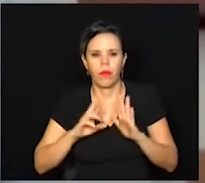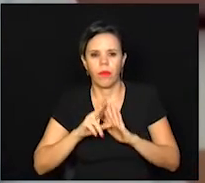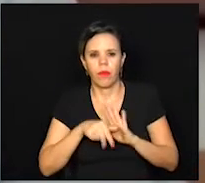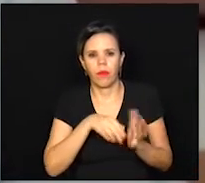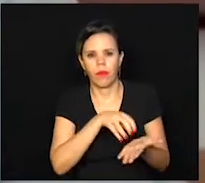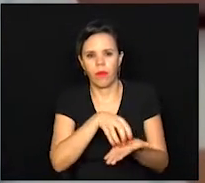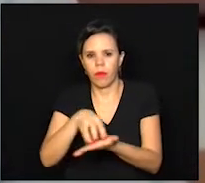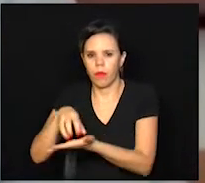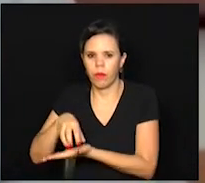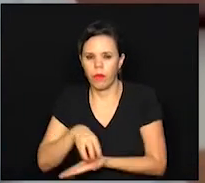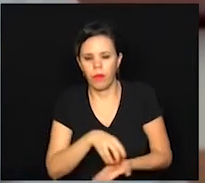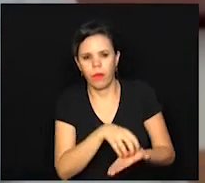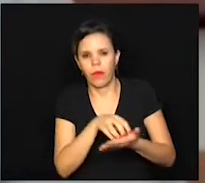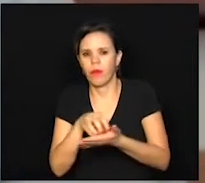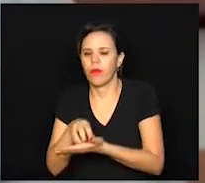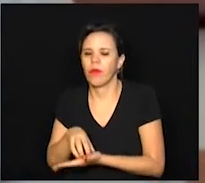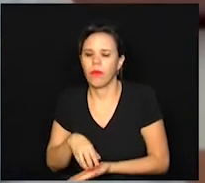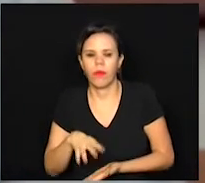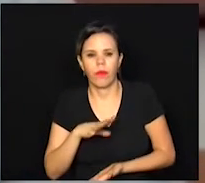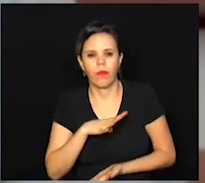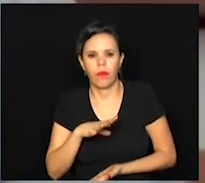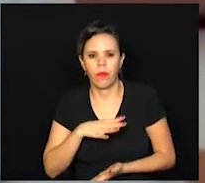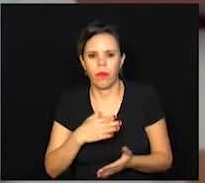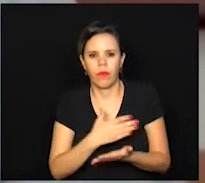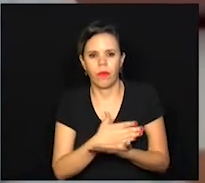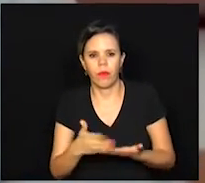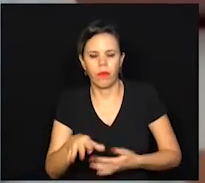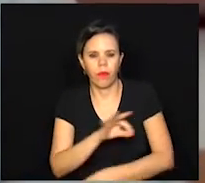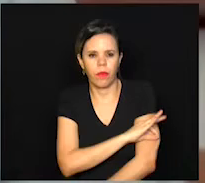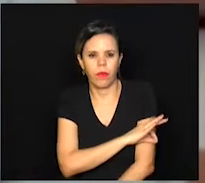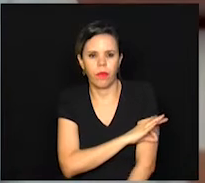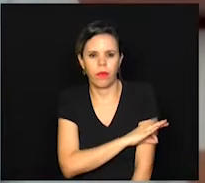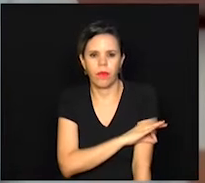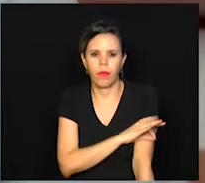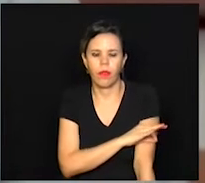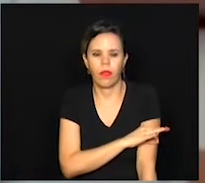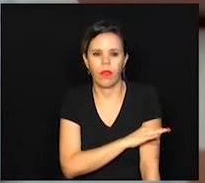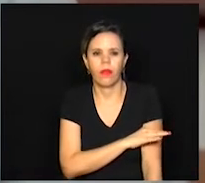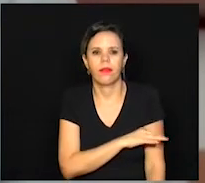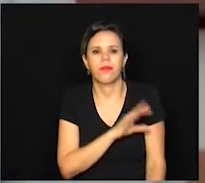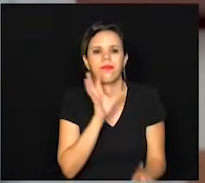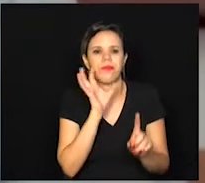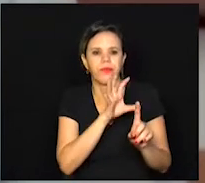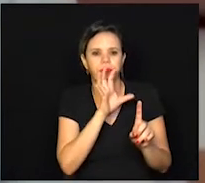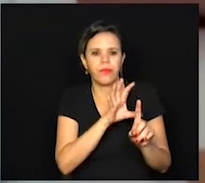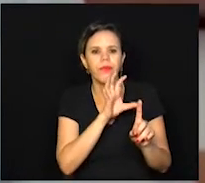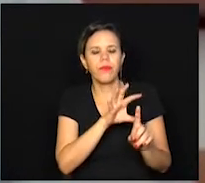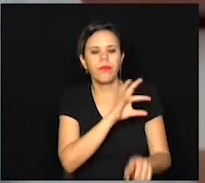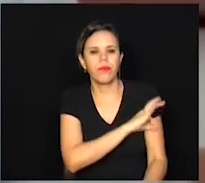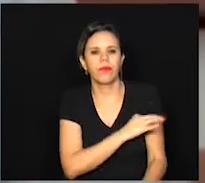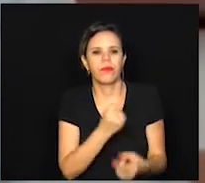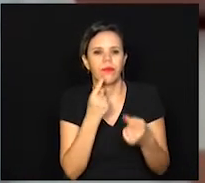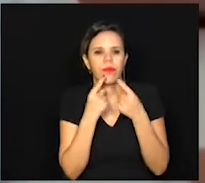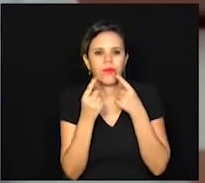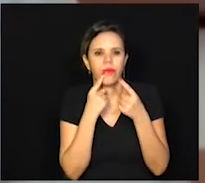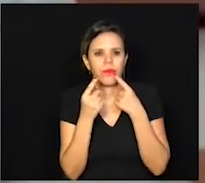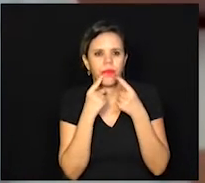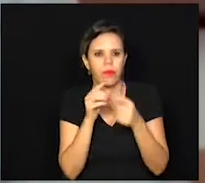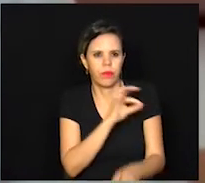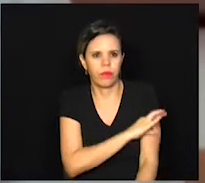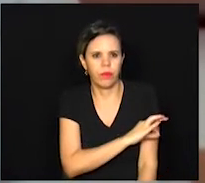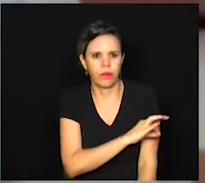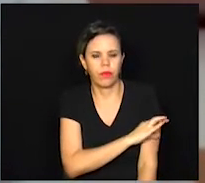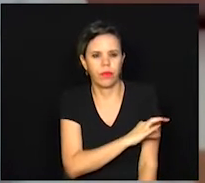setores da cidade, a começar pelo Poder Executivo, né? Pressionando o Poder Executivo e dialogando com o Poder